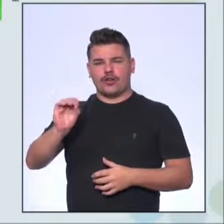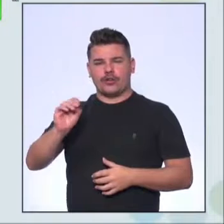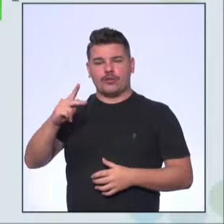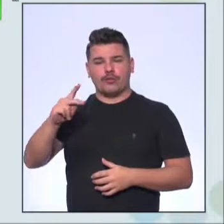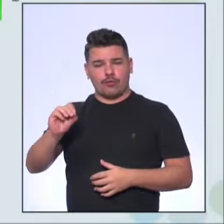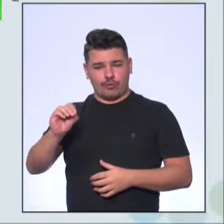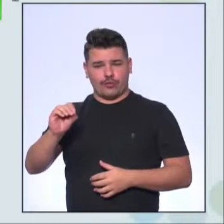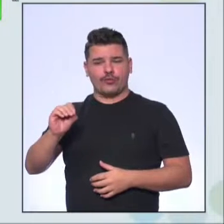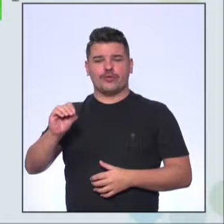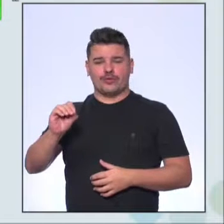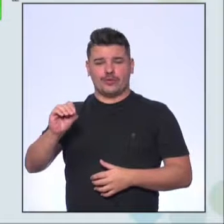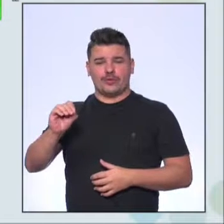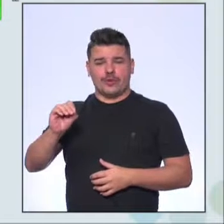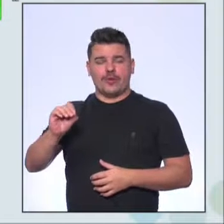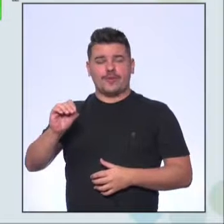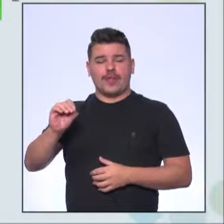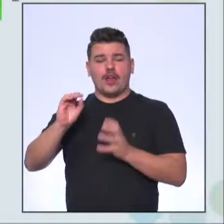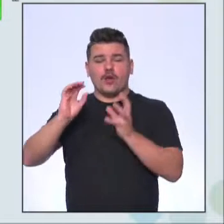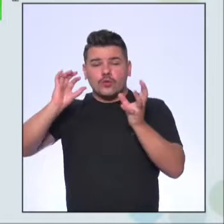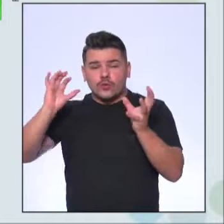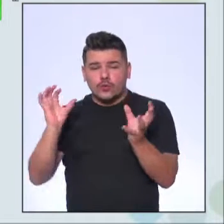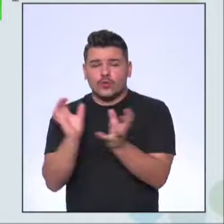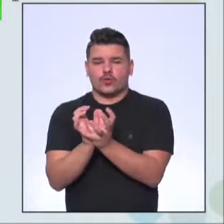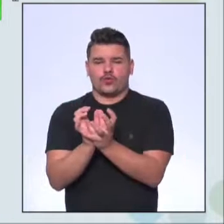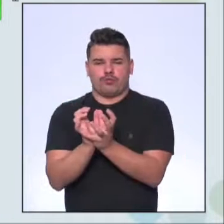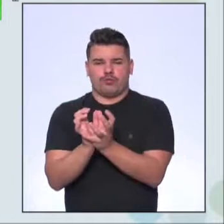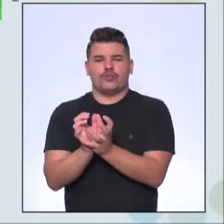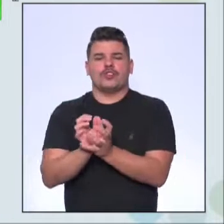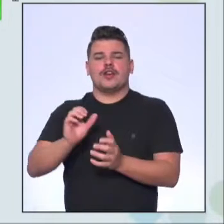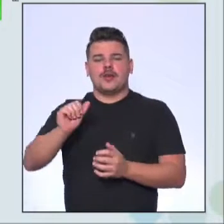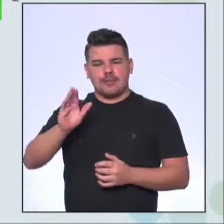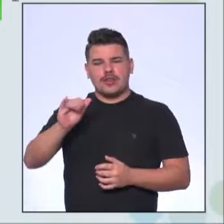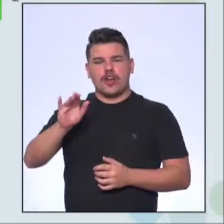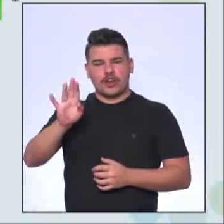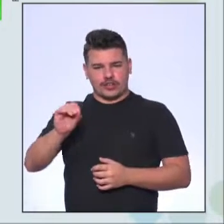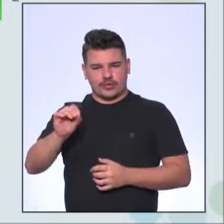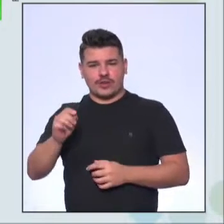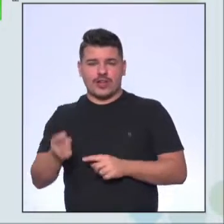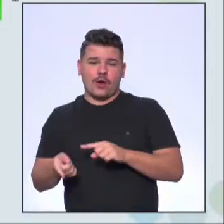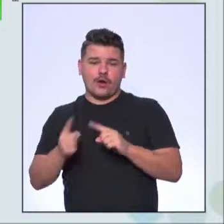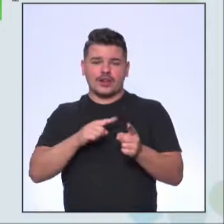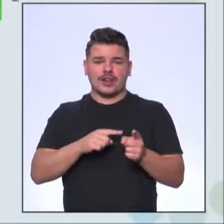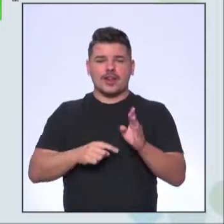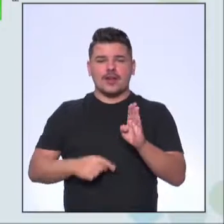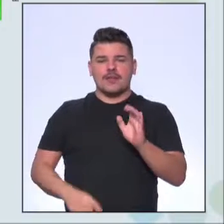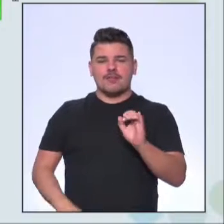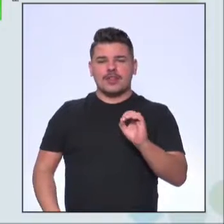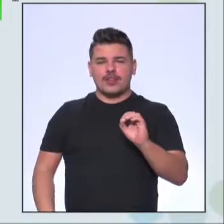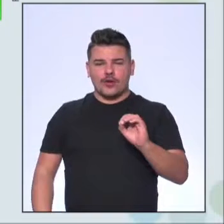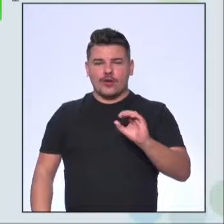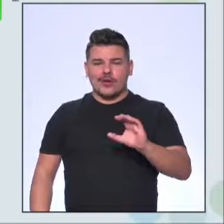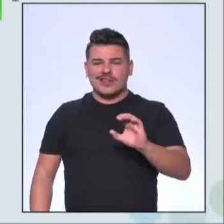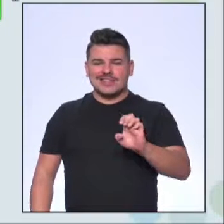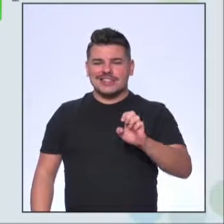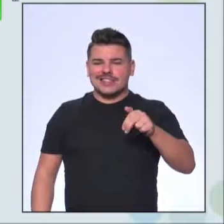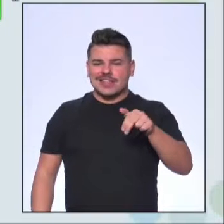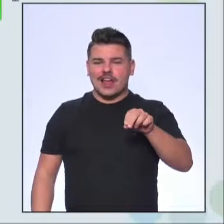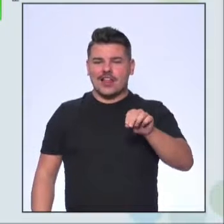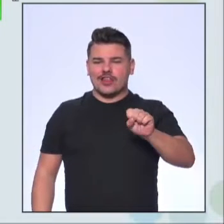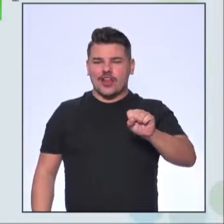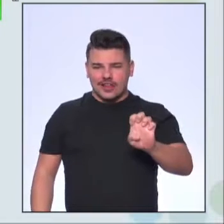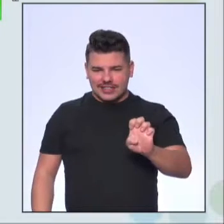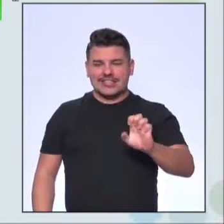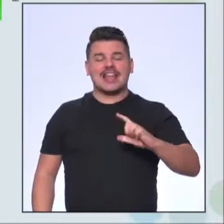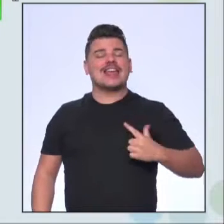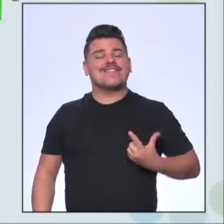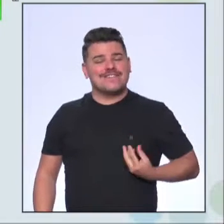é o conjunto de fatores abióticos de um ecossistema, enquanto que a biocenose é o conjunto de seres vivos